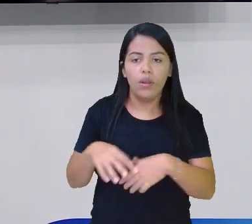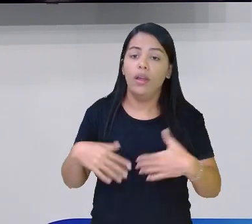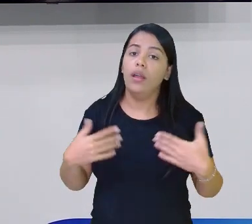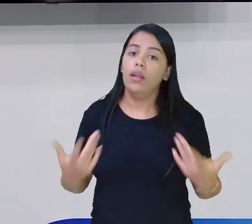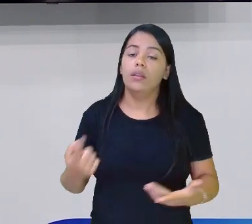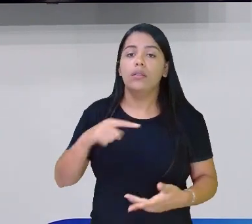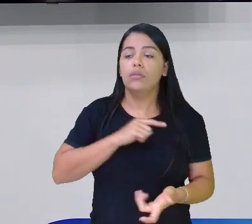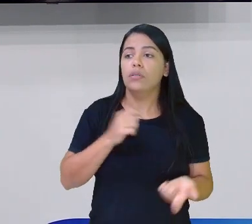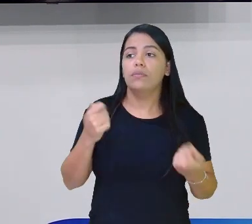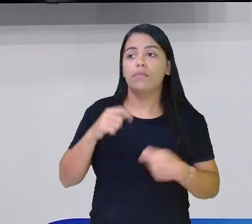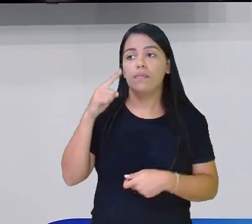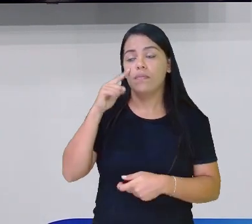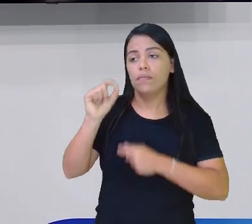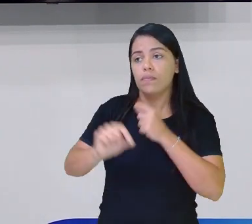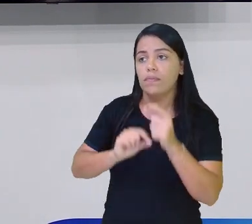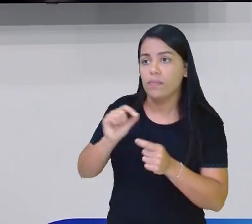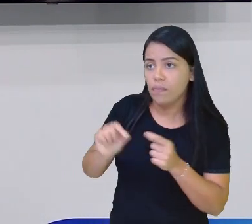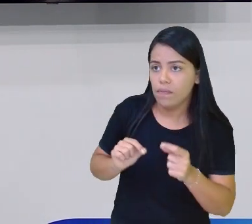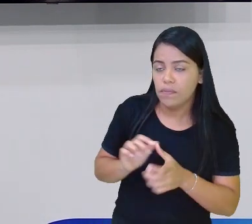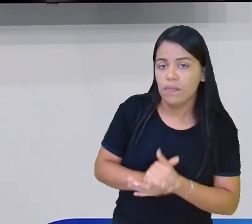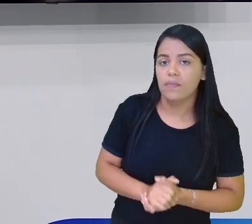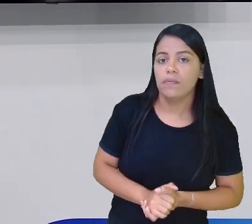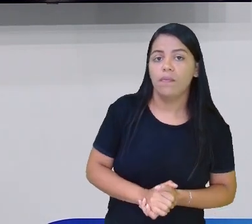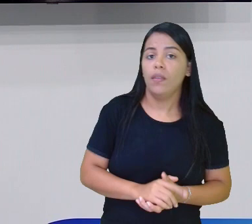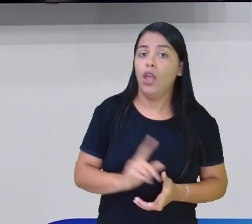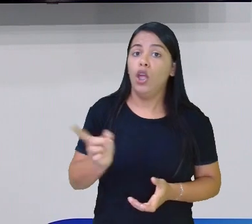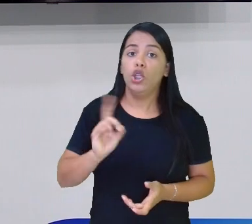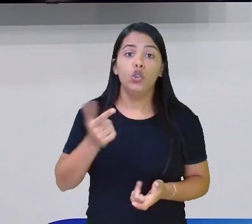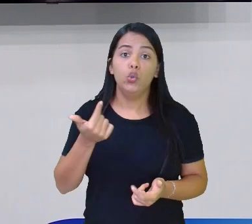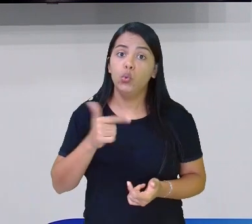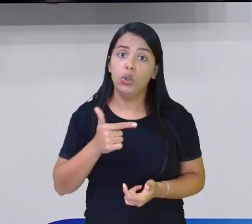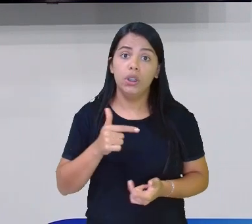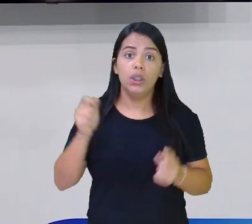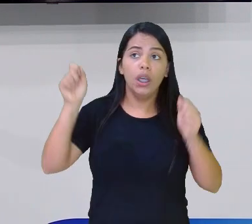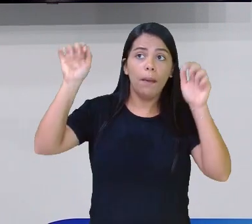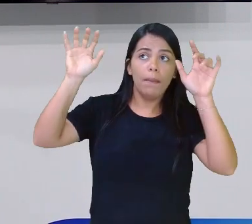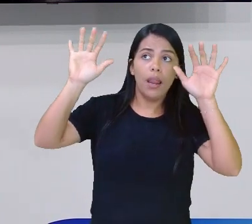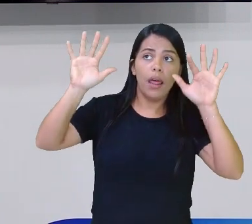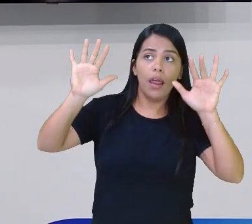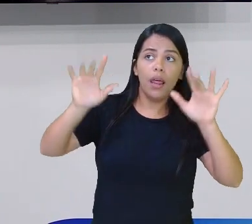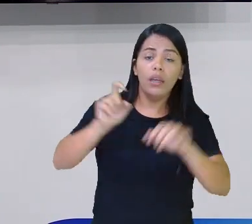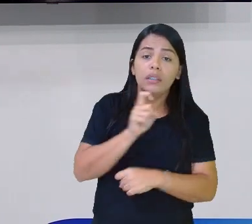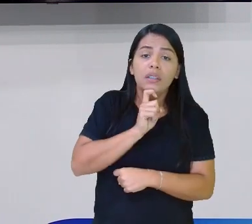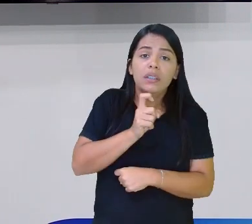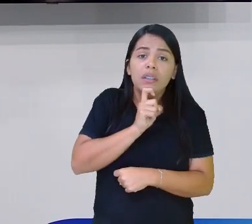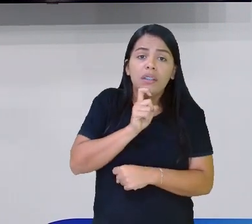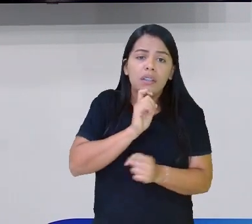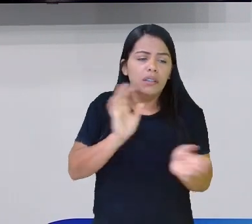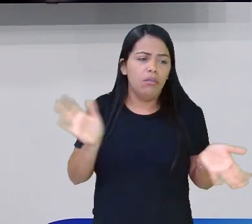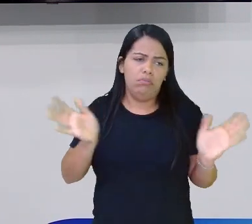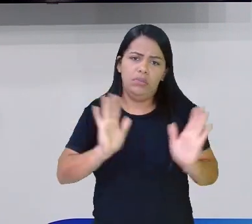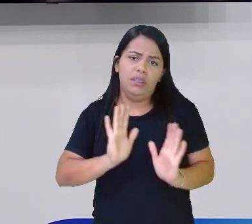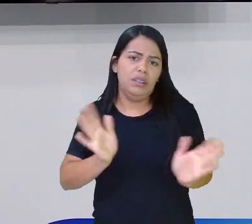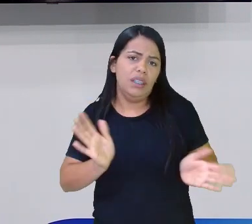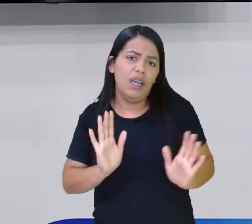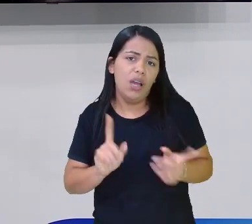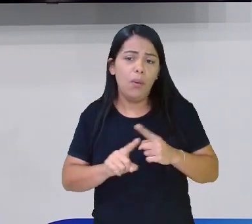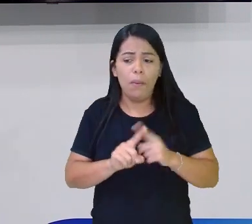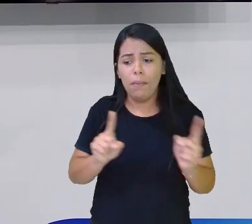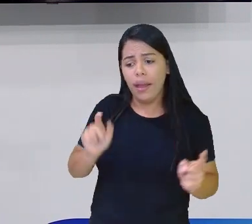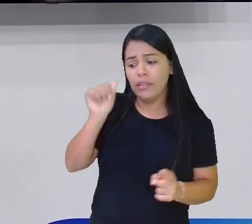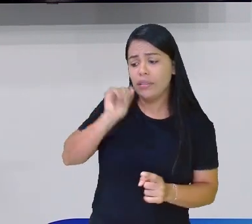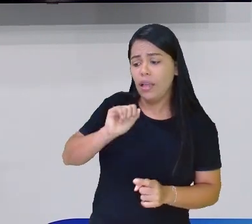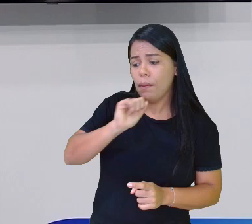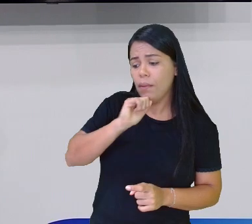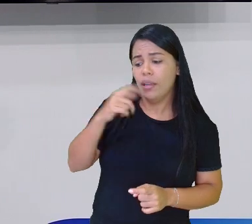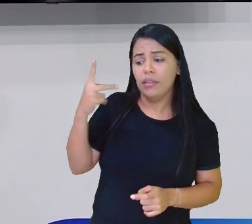cachecol. E deixa eu dizer para vocês, lá fora não estava fazendo neve não, tá? Tava um dia como aqui em Recife, com sol, com calor, e a mãe não queria, por exemplo, que